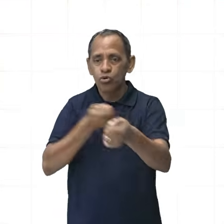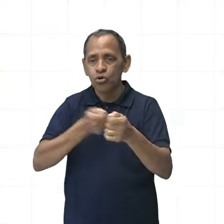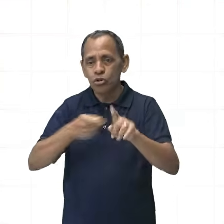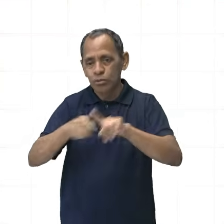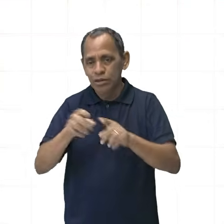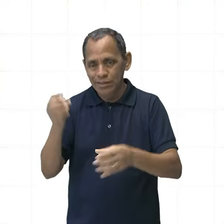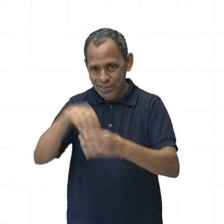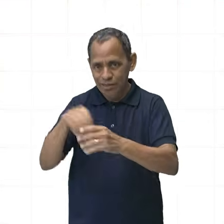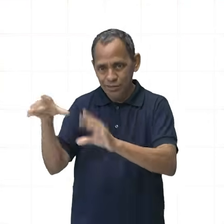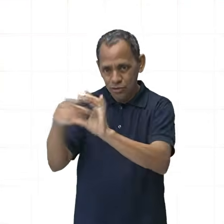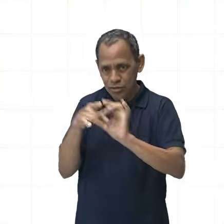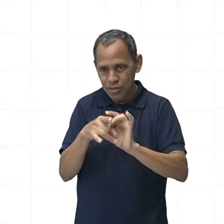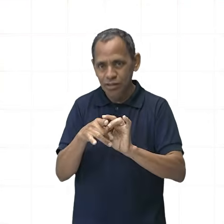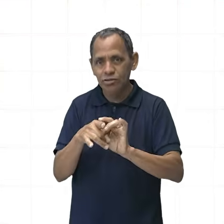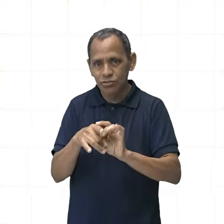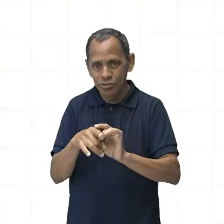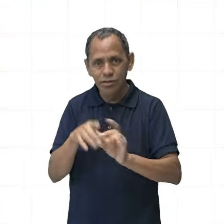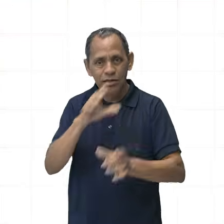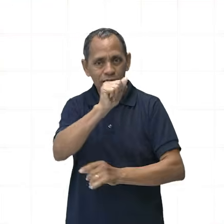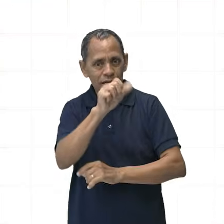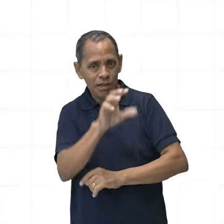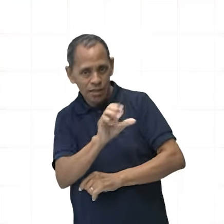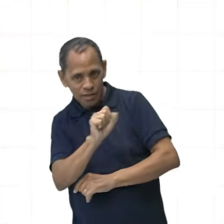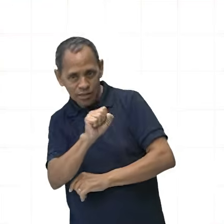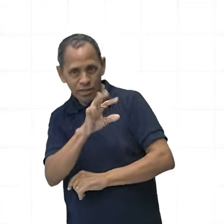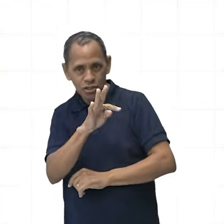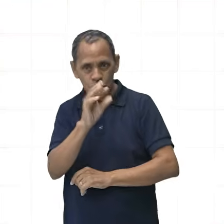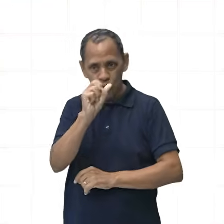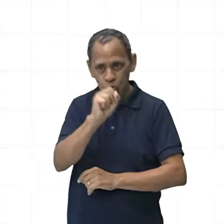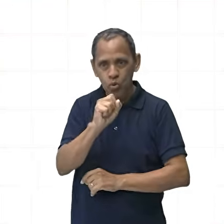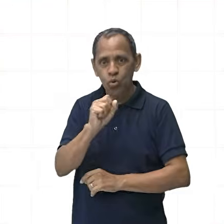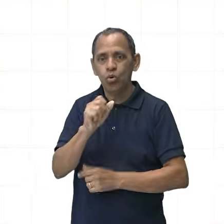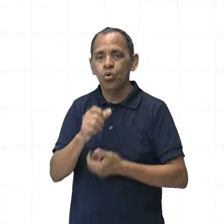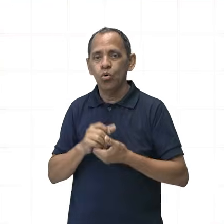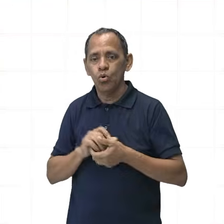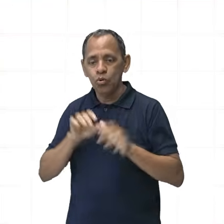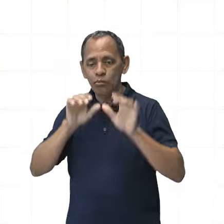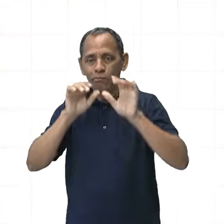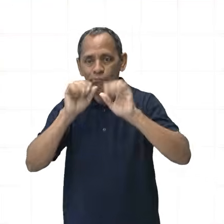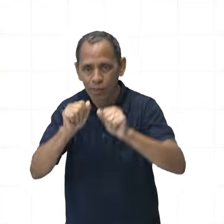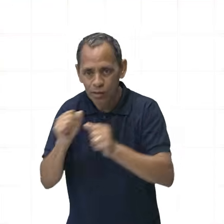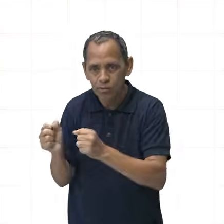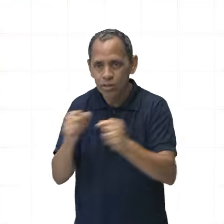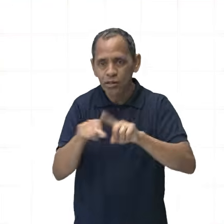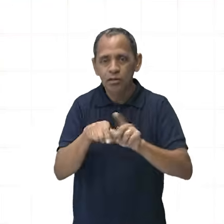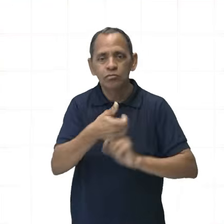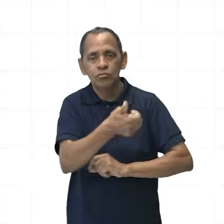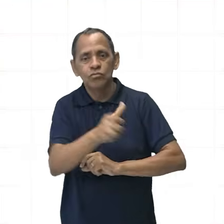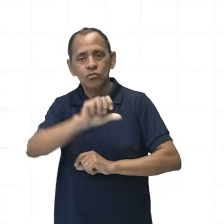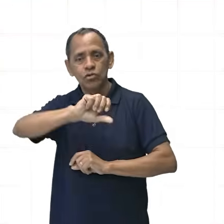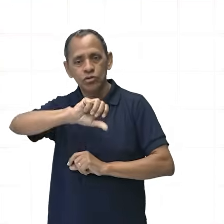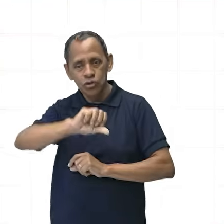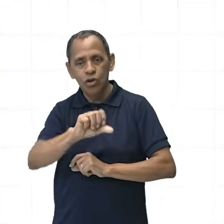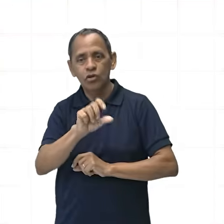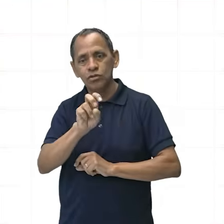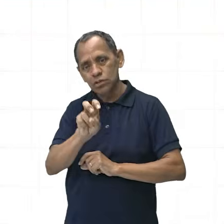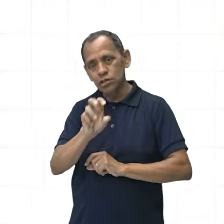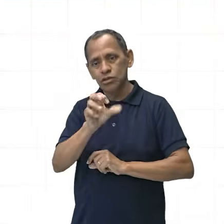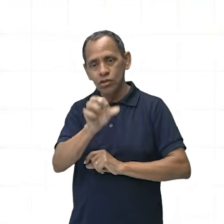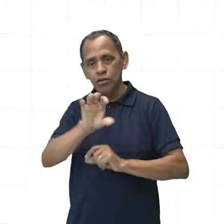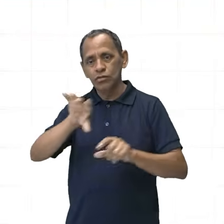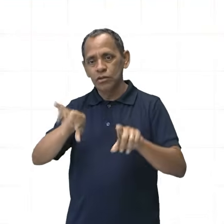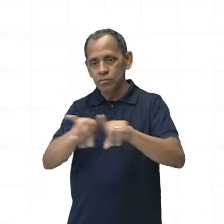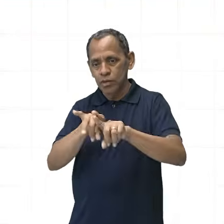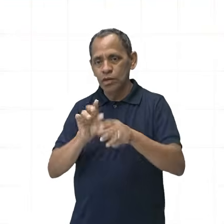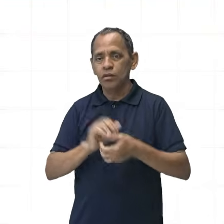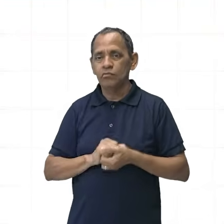e, finalmente, ele vai sucumbir, certo? Nesse contexto, Fidel Castro ele tem a tomada do